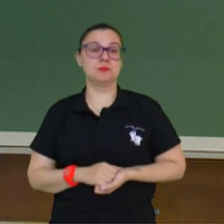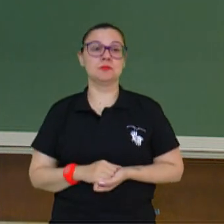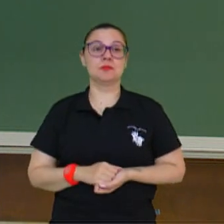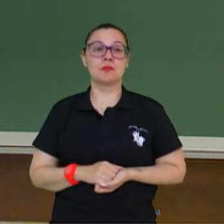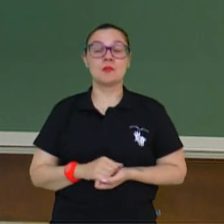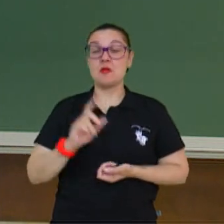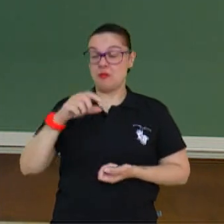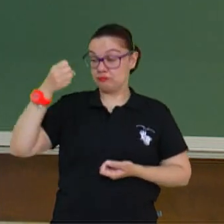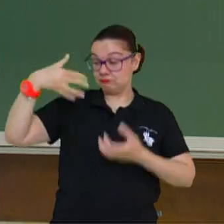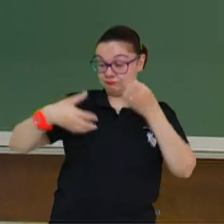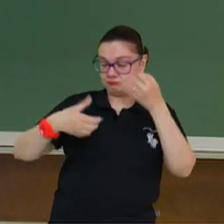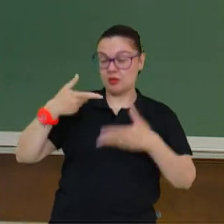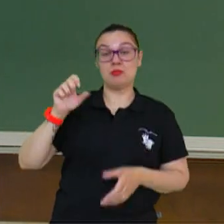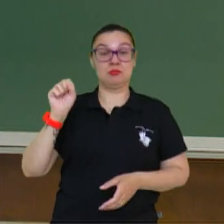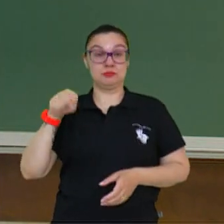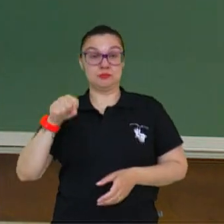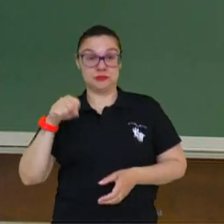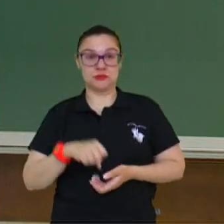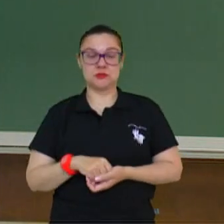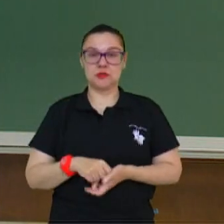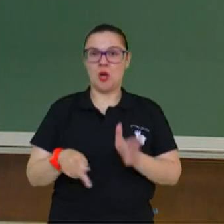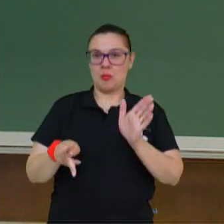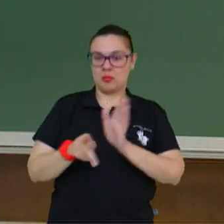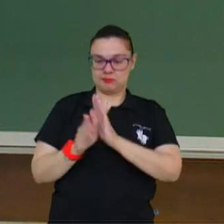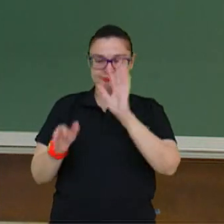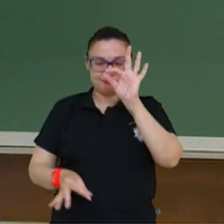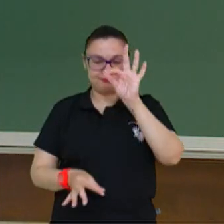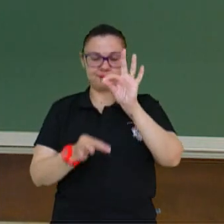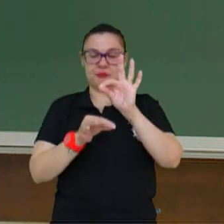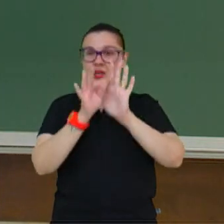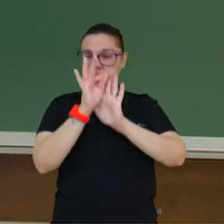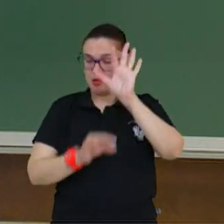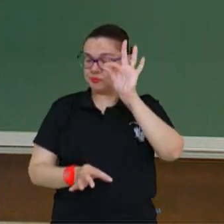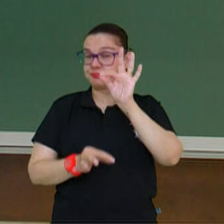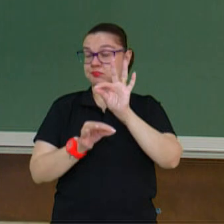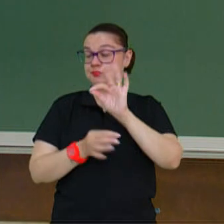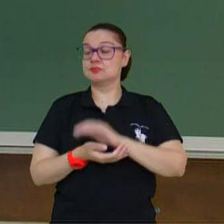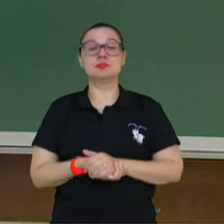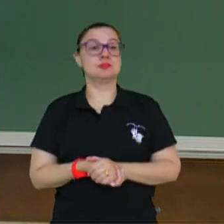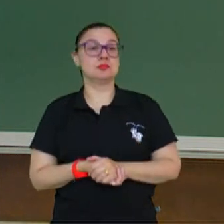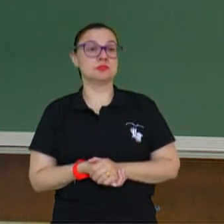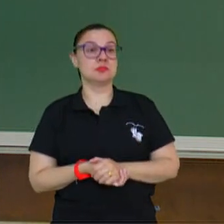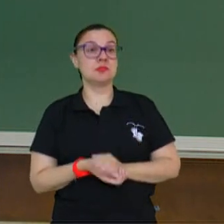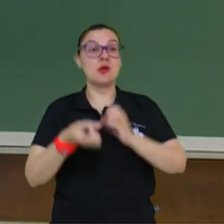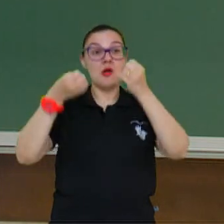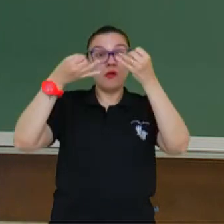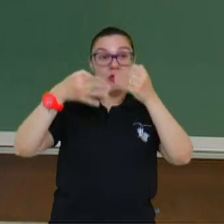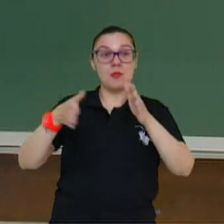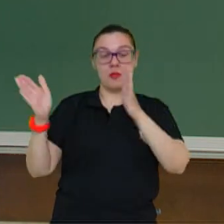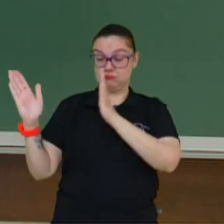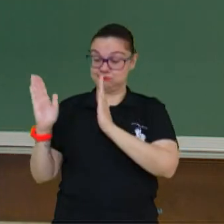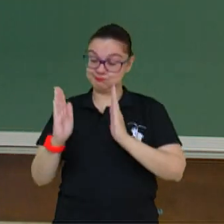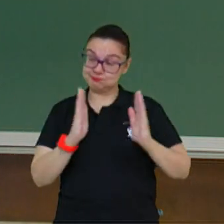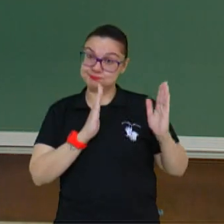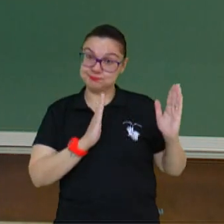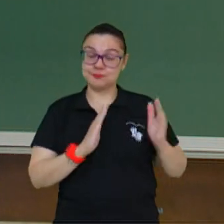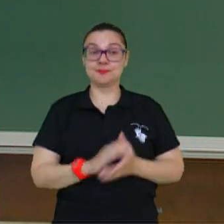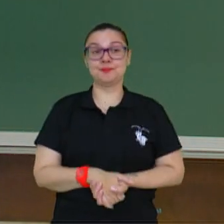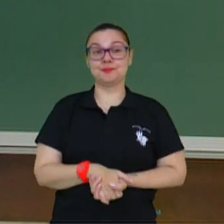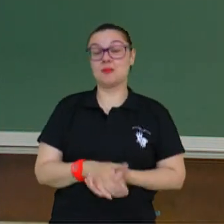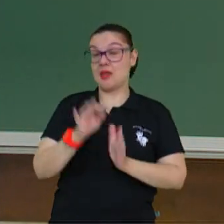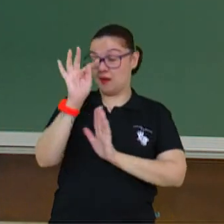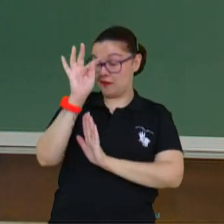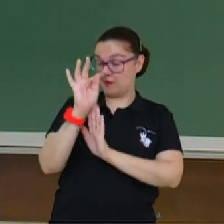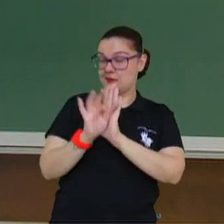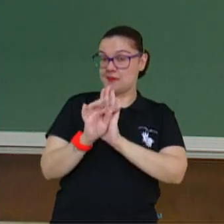É gênero narrativo, sim. Marcado por brevidade, sim, ele é breve, rápido. Narra fatos de ordem cronológica, sim. Tipo de